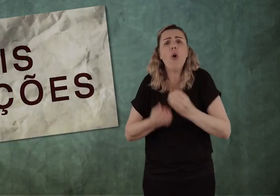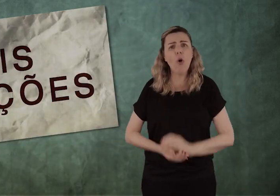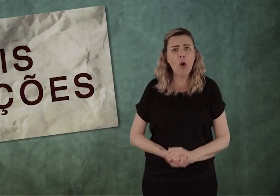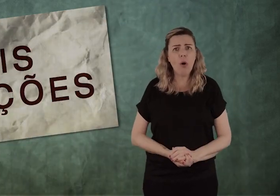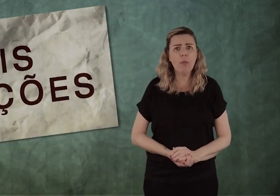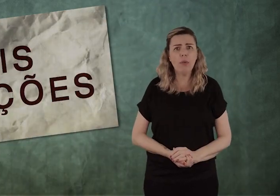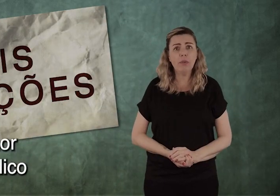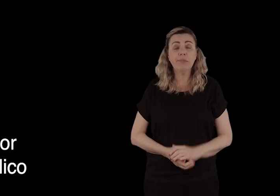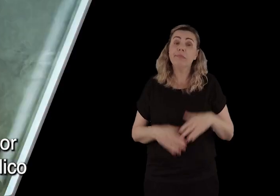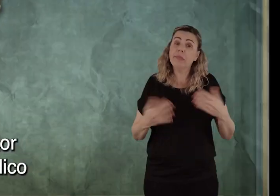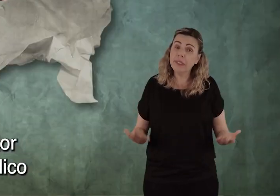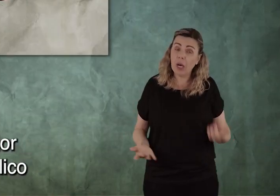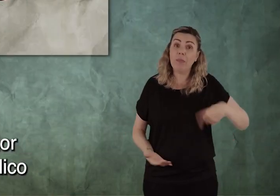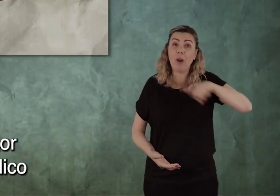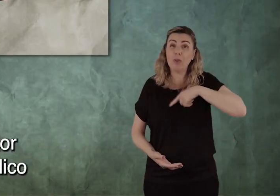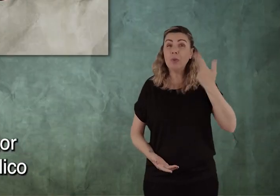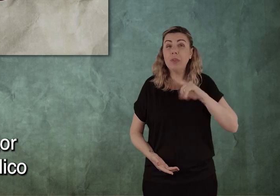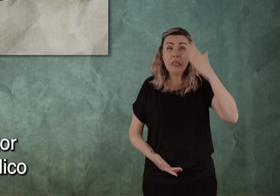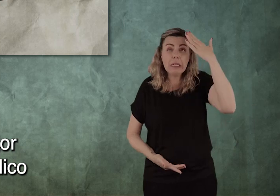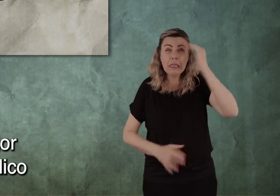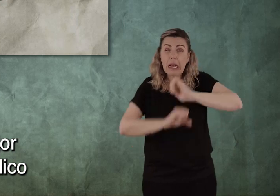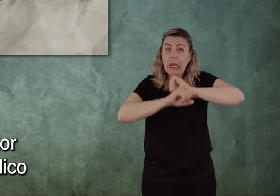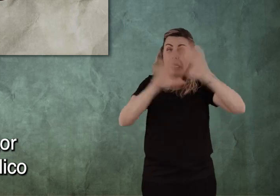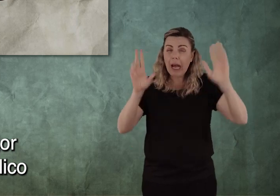contratada? Para entender melhor o